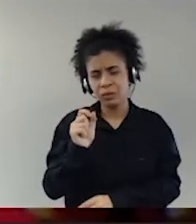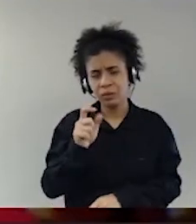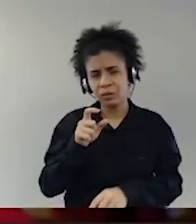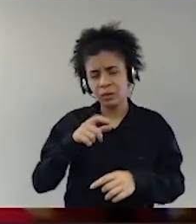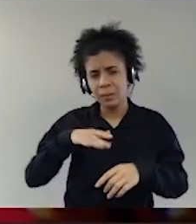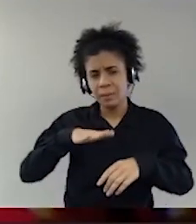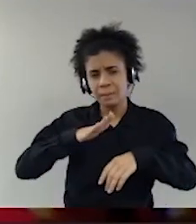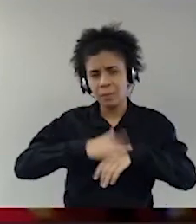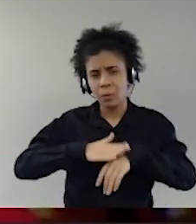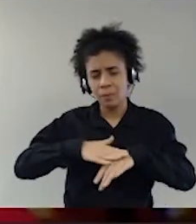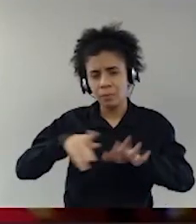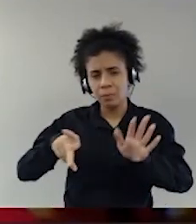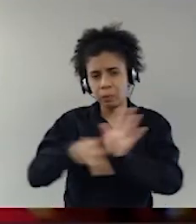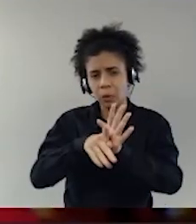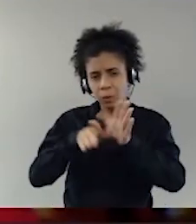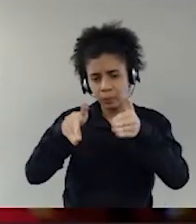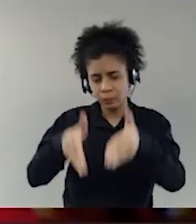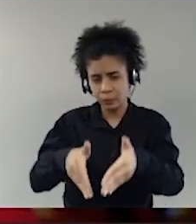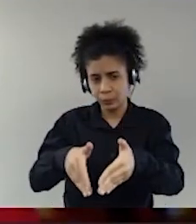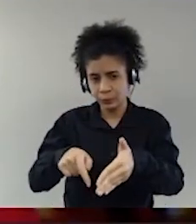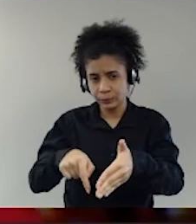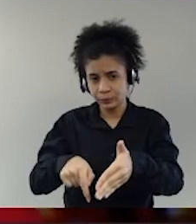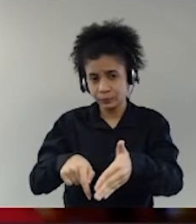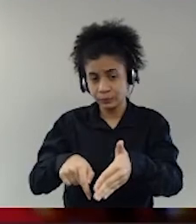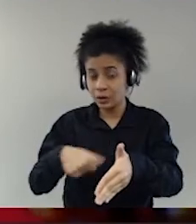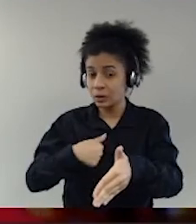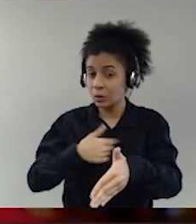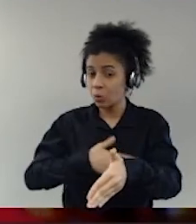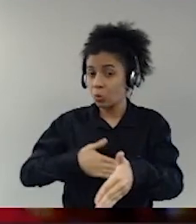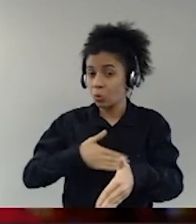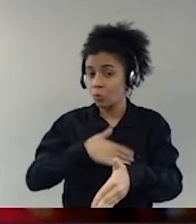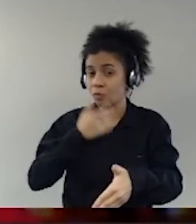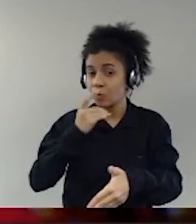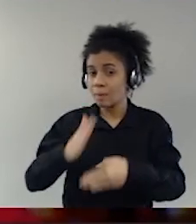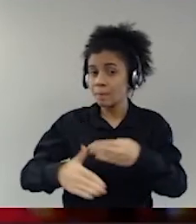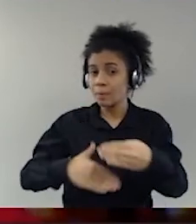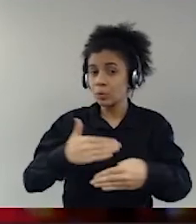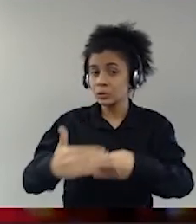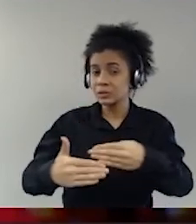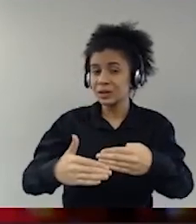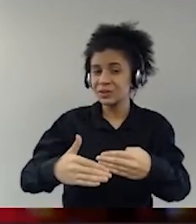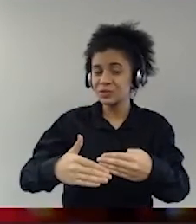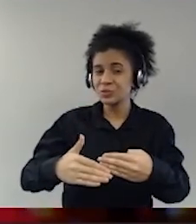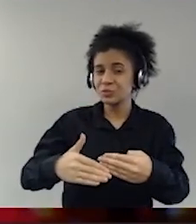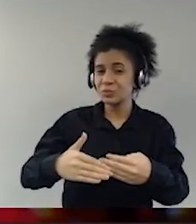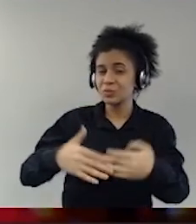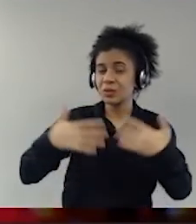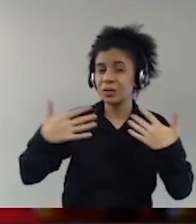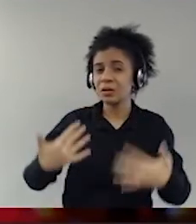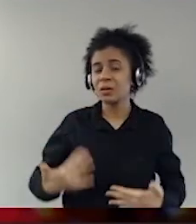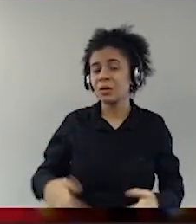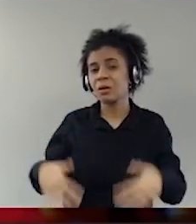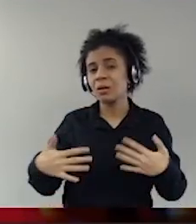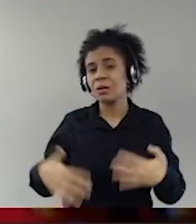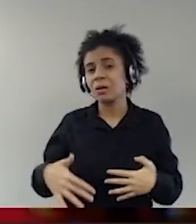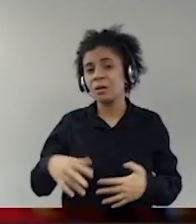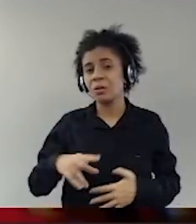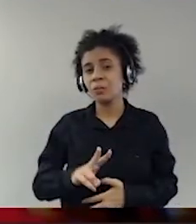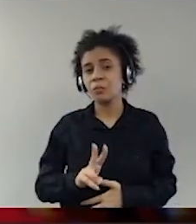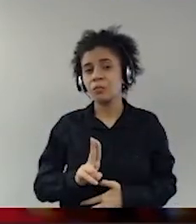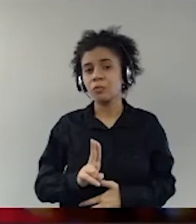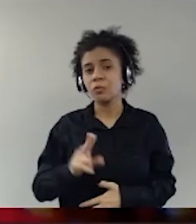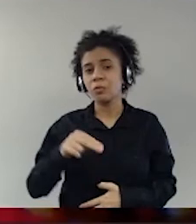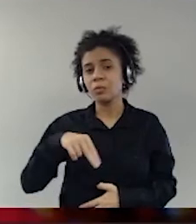situação específica. Eu gosto muito mais de falar de processos de vulneração, porque quando nós falamos de processos